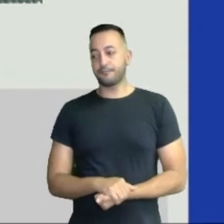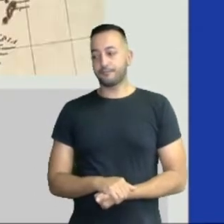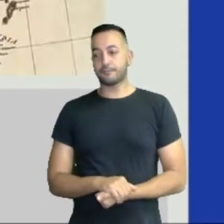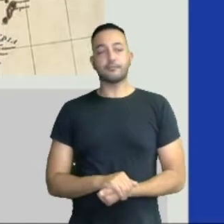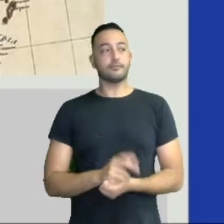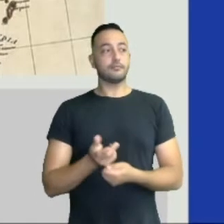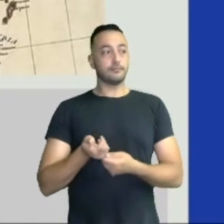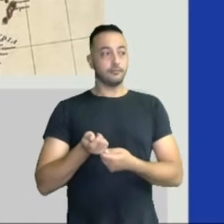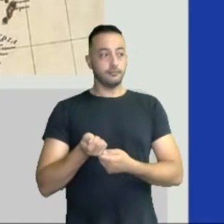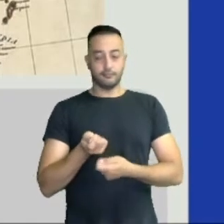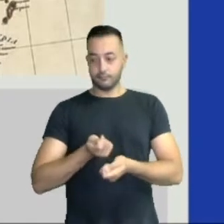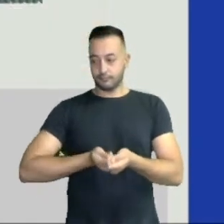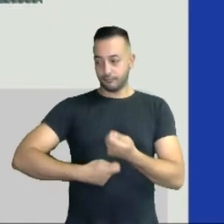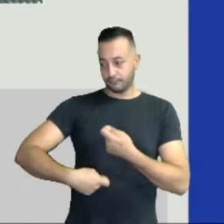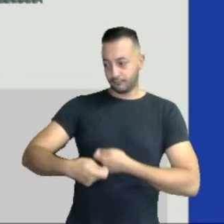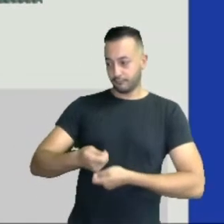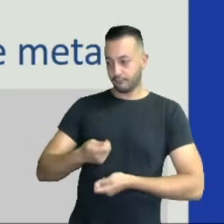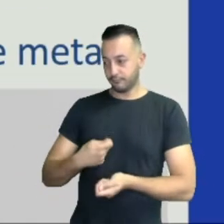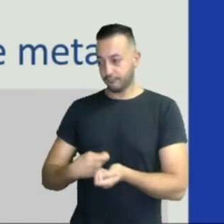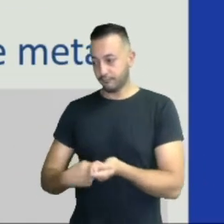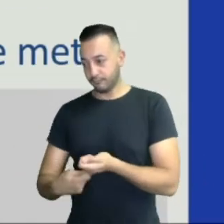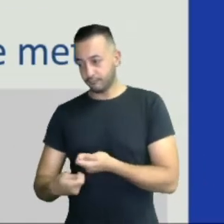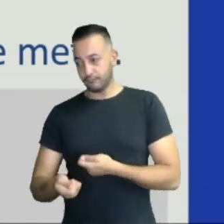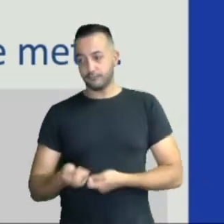Esse comércio